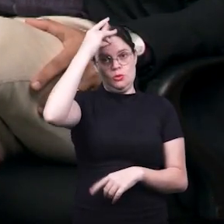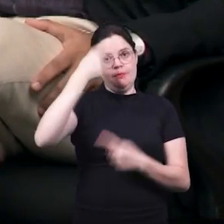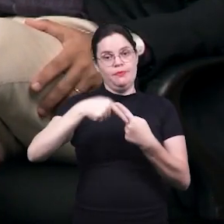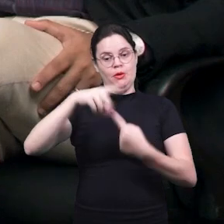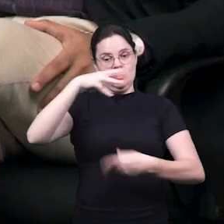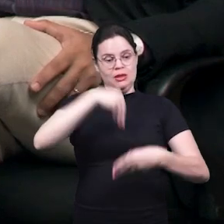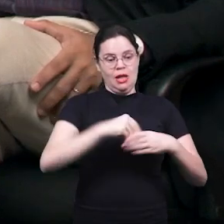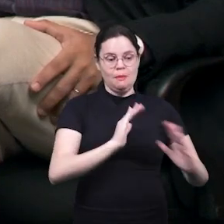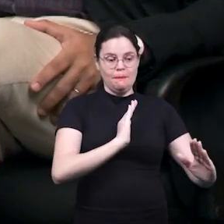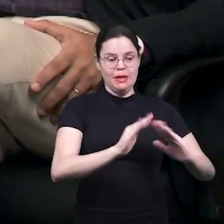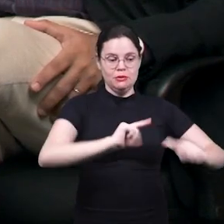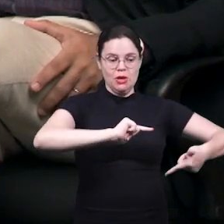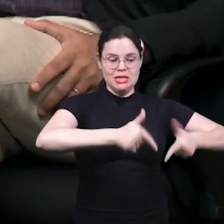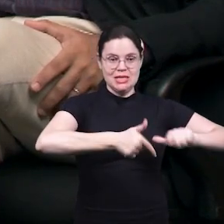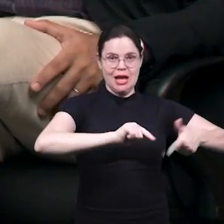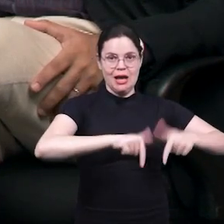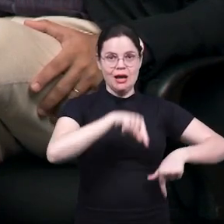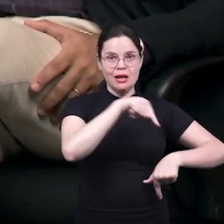Jesus homem,